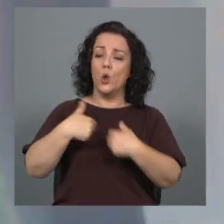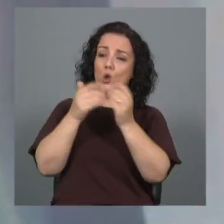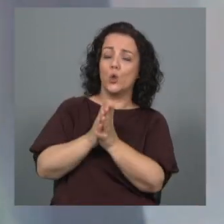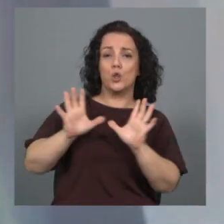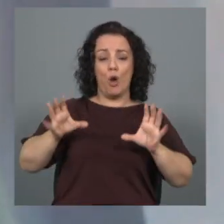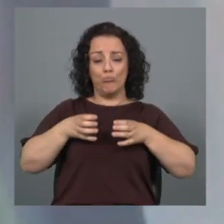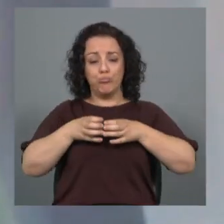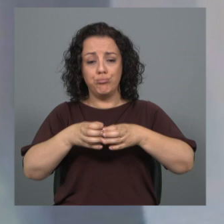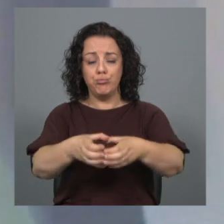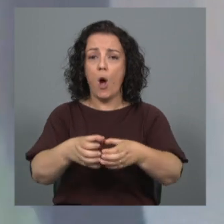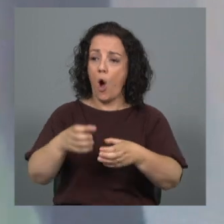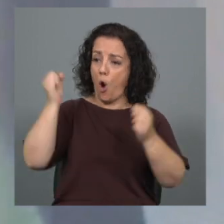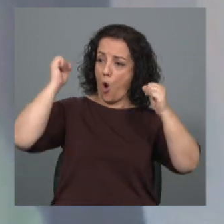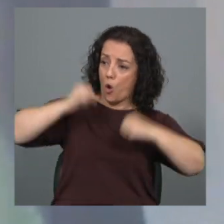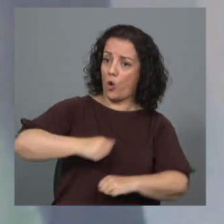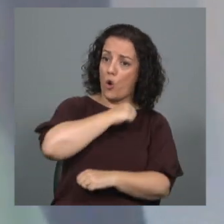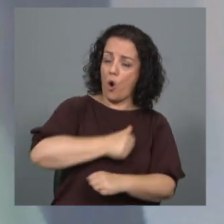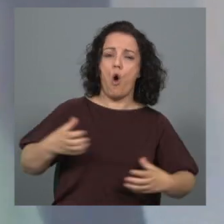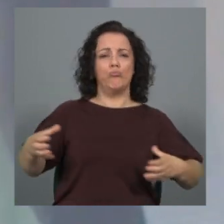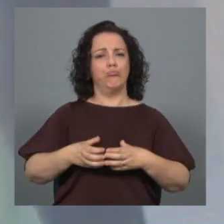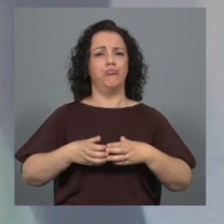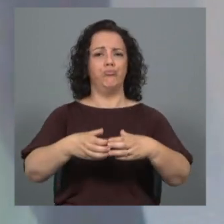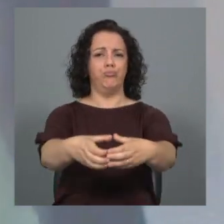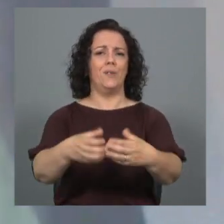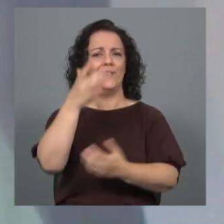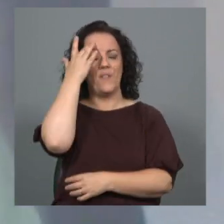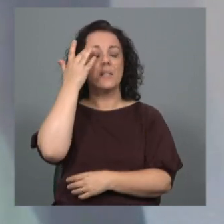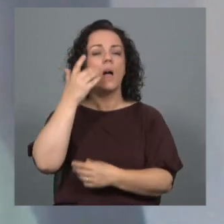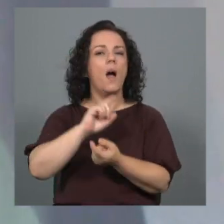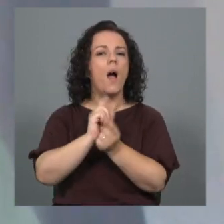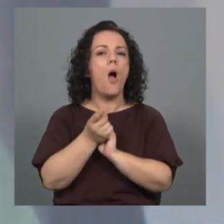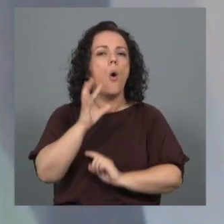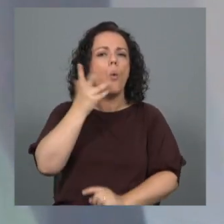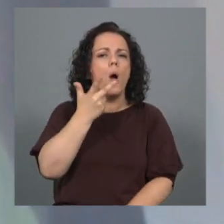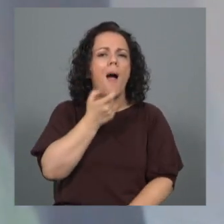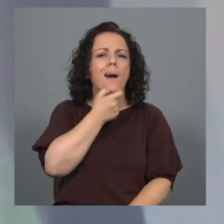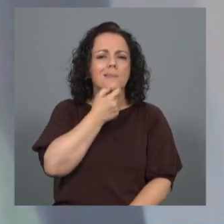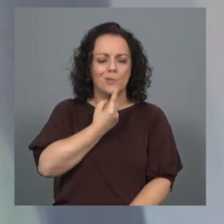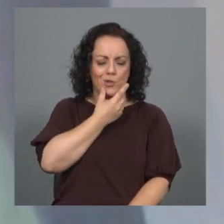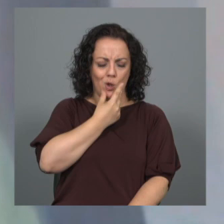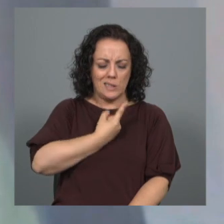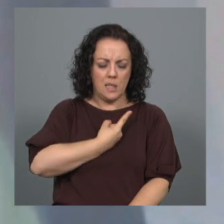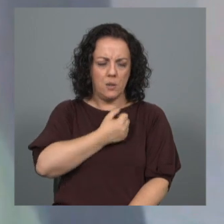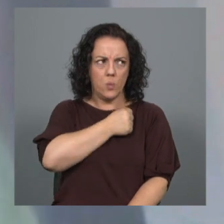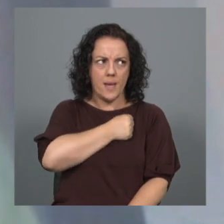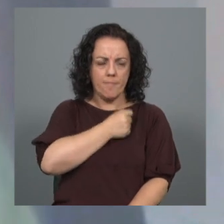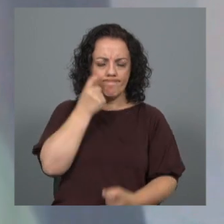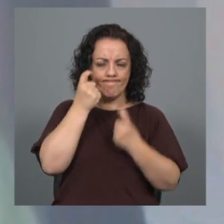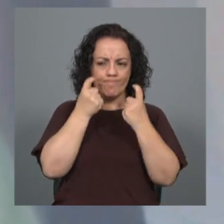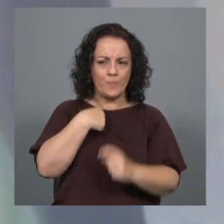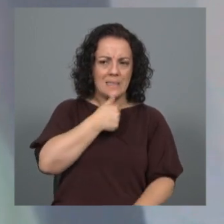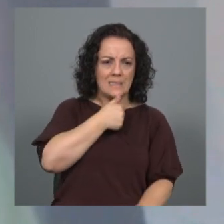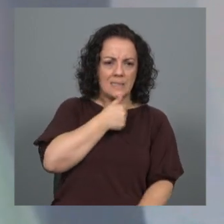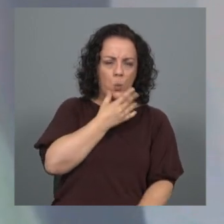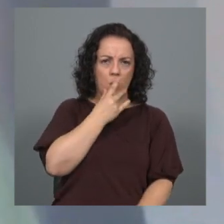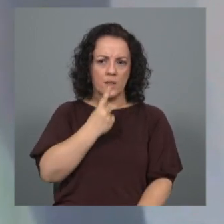que concordam connosco. É quando nós estamos no sozinho da nossa casa e que temos que tomar as decisões individuais que aí é